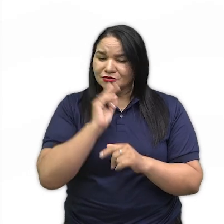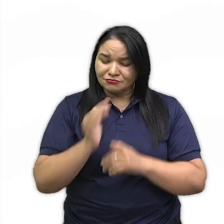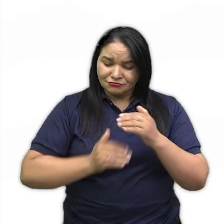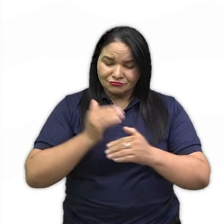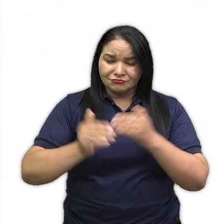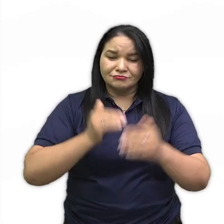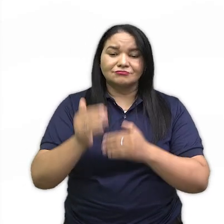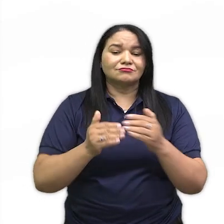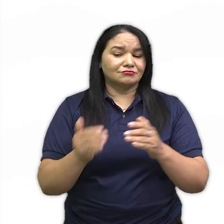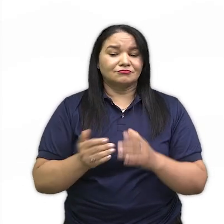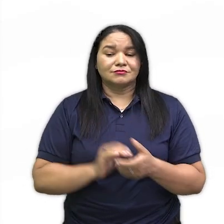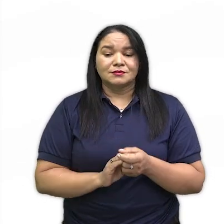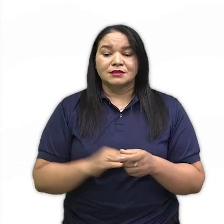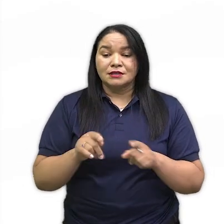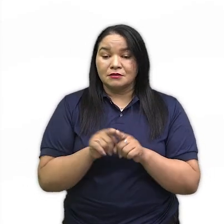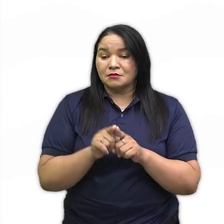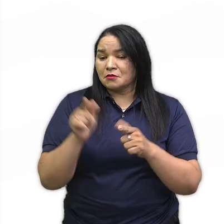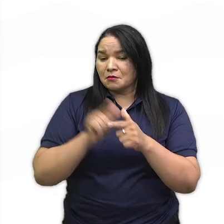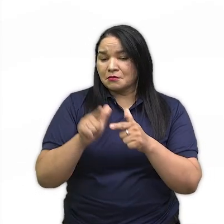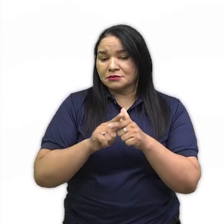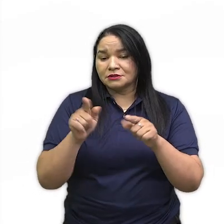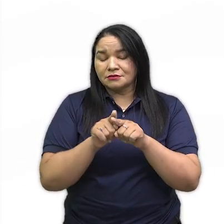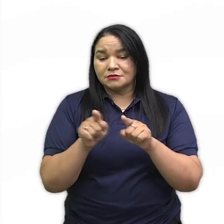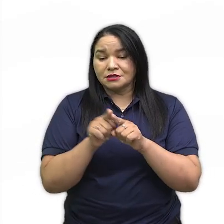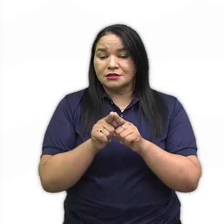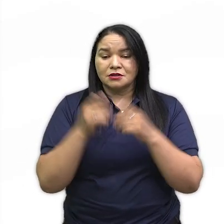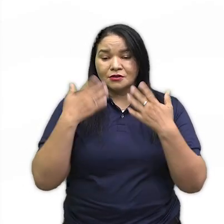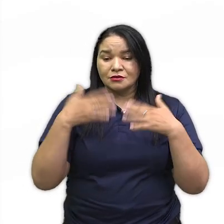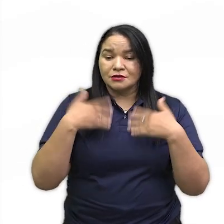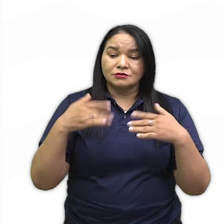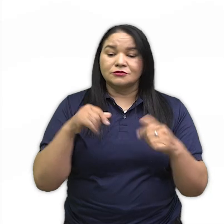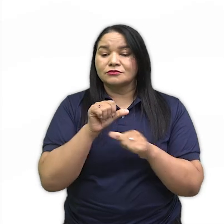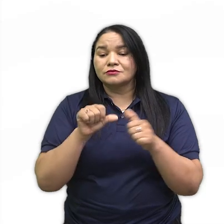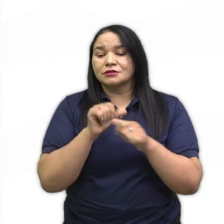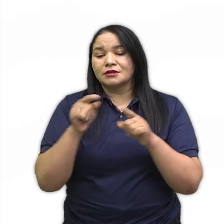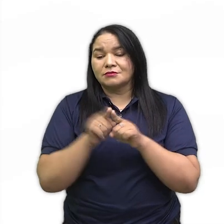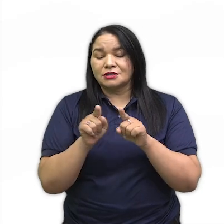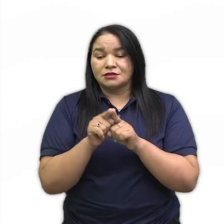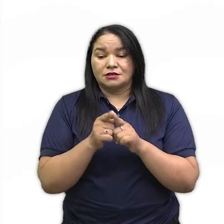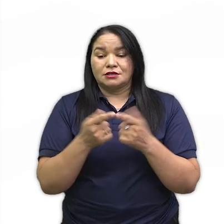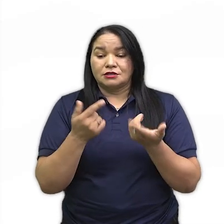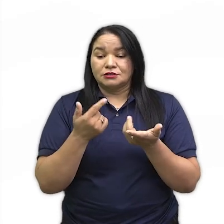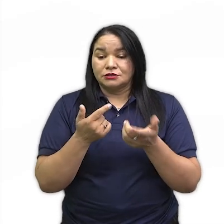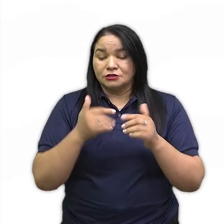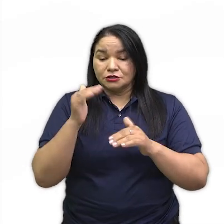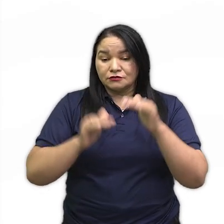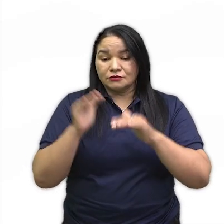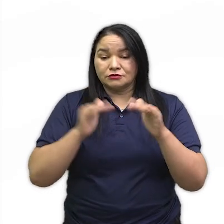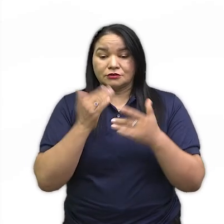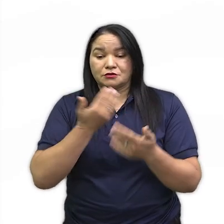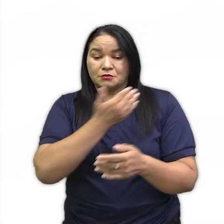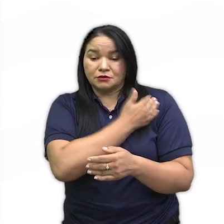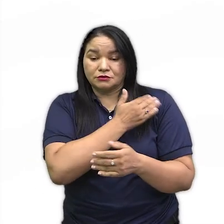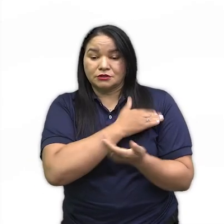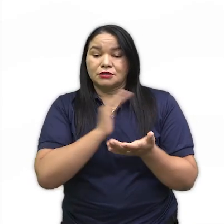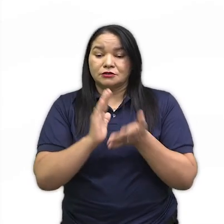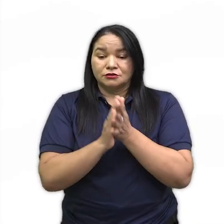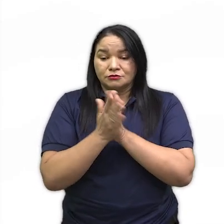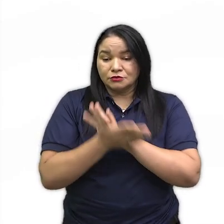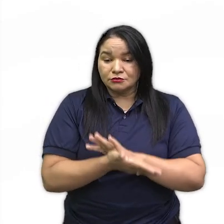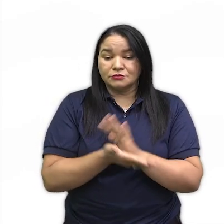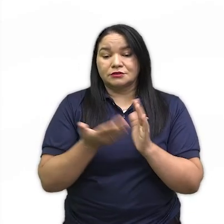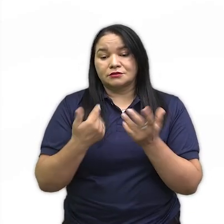historicamente construídas. Problematização e desnaturalização das formas de desigualdade, preconceito, discriminação